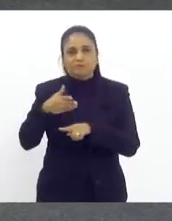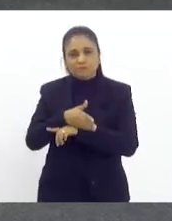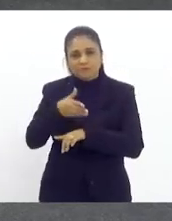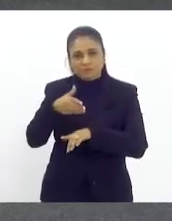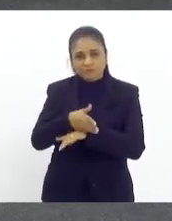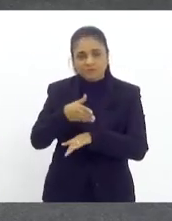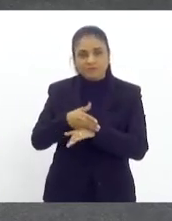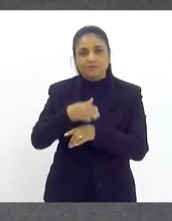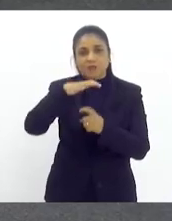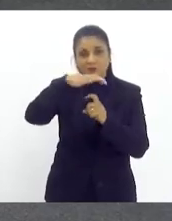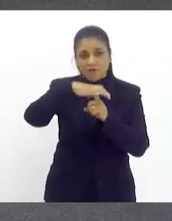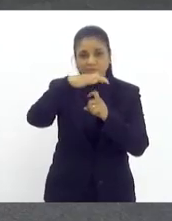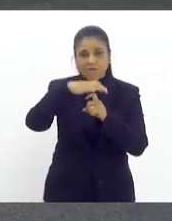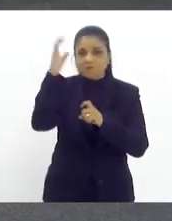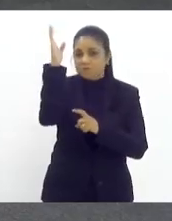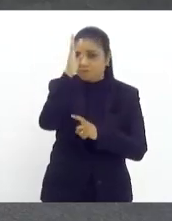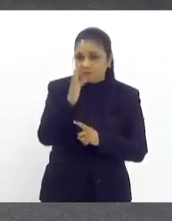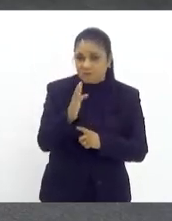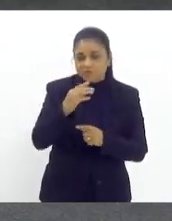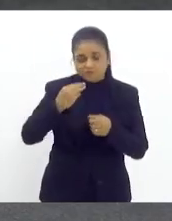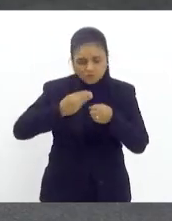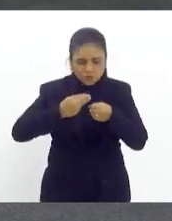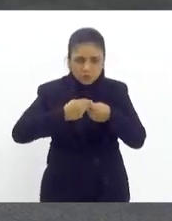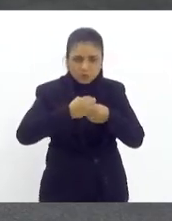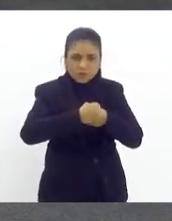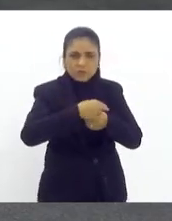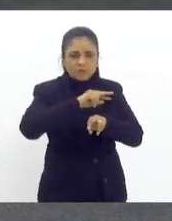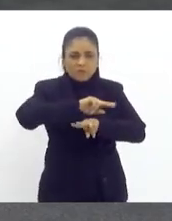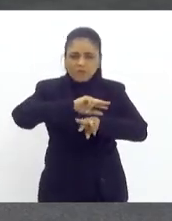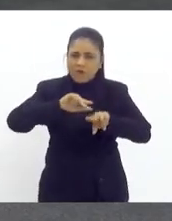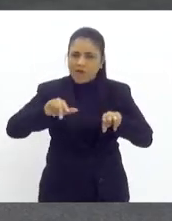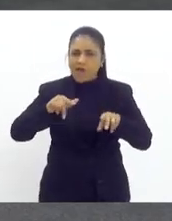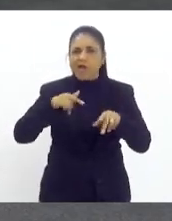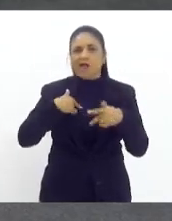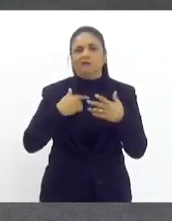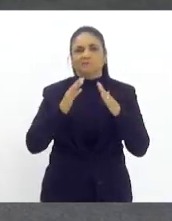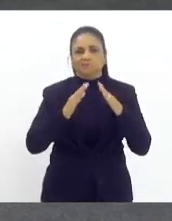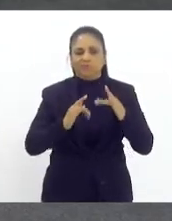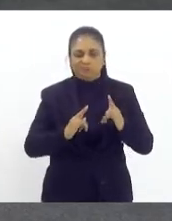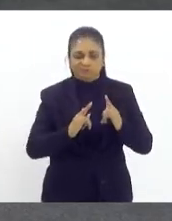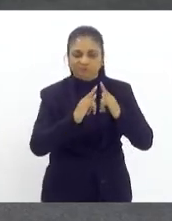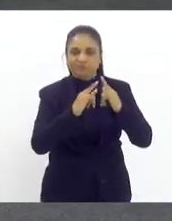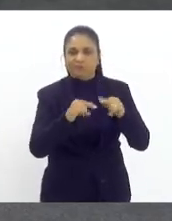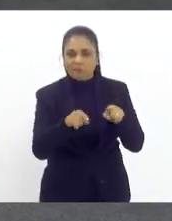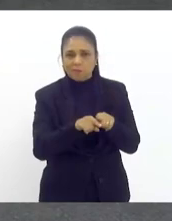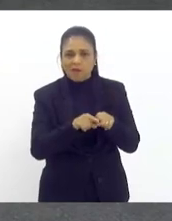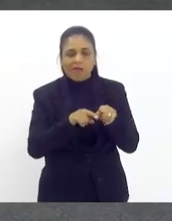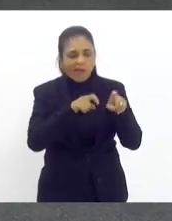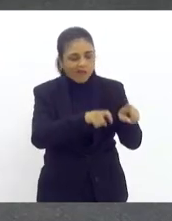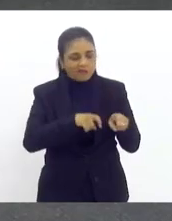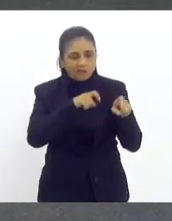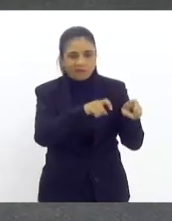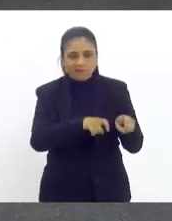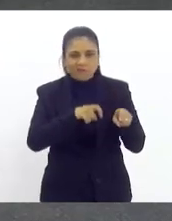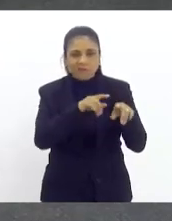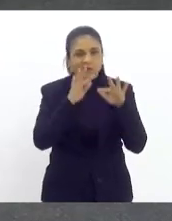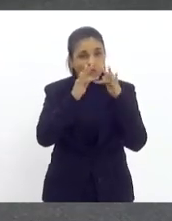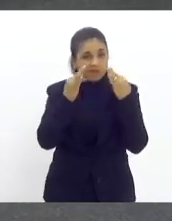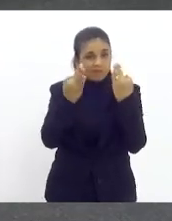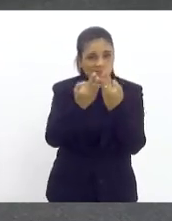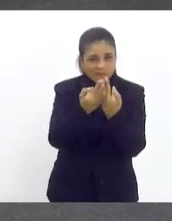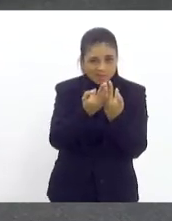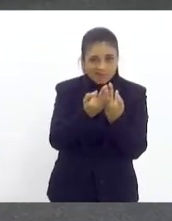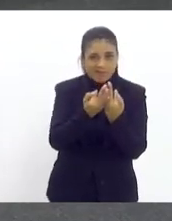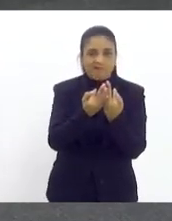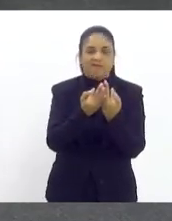feira Nacional né do diversos municípios enfim de assentamentos dos locais da Agricultura Familiar camponesa e a nossa